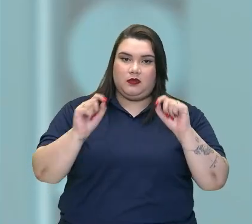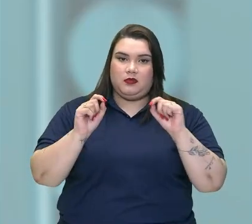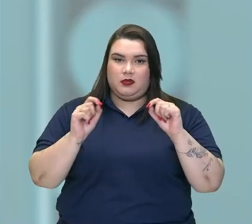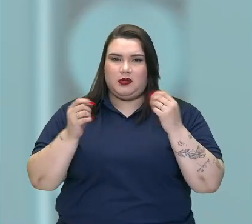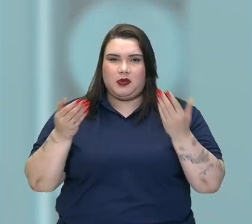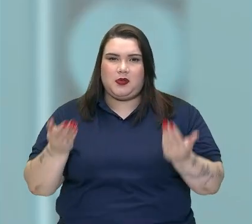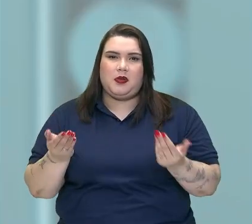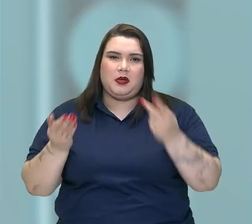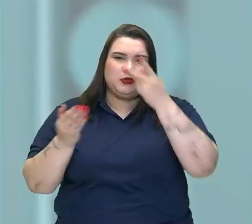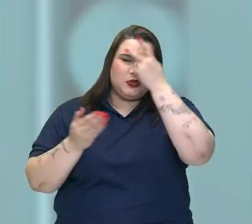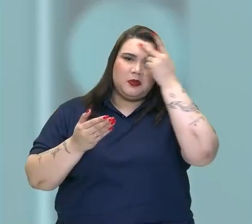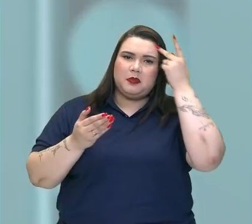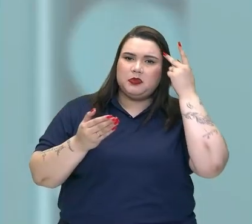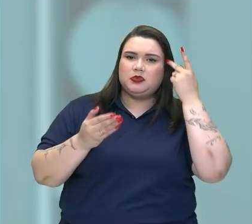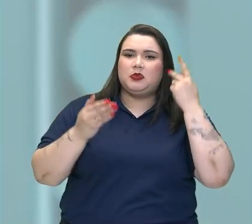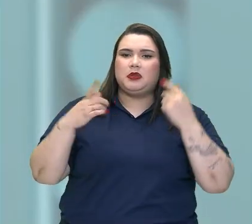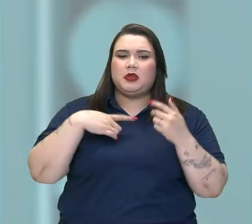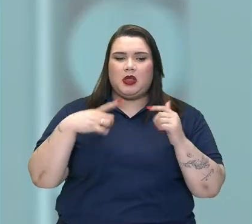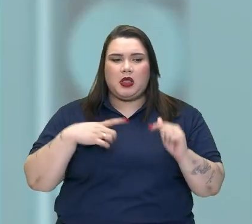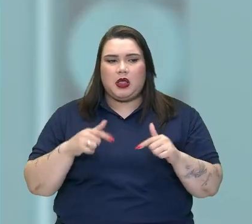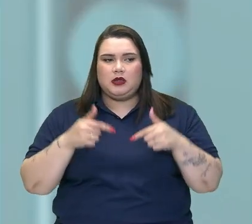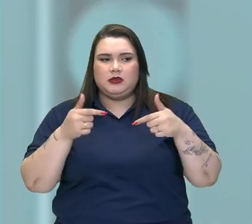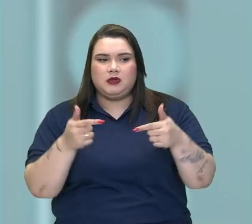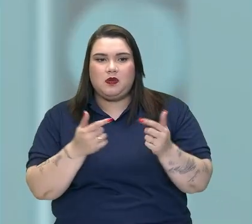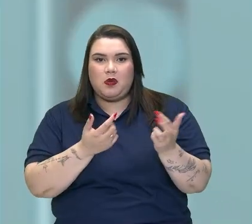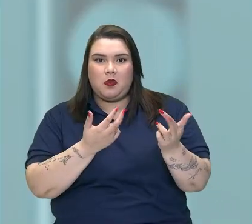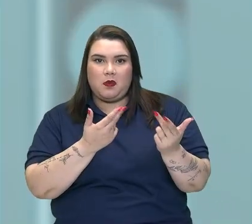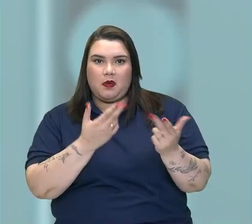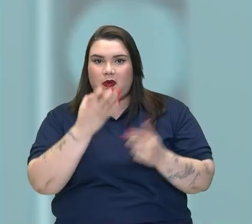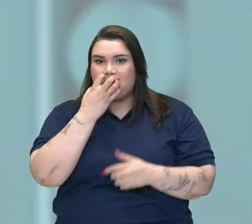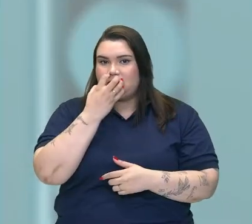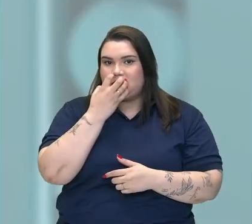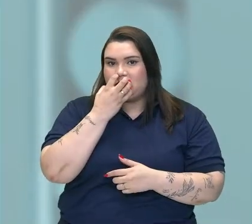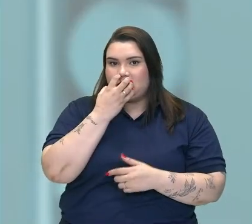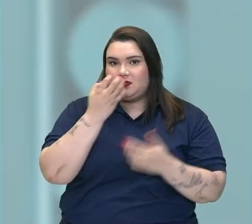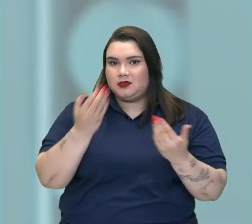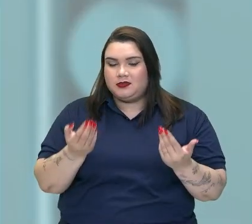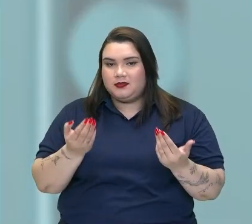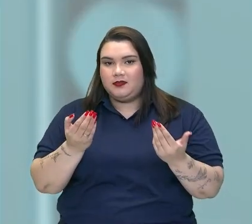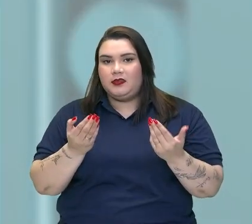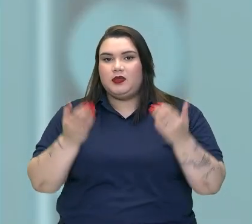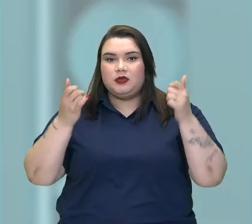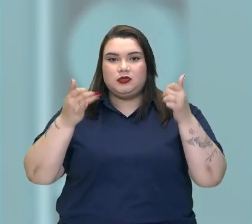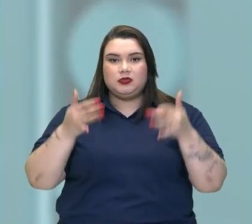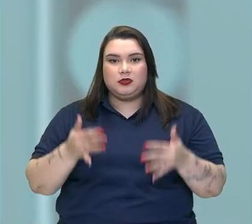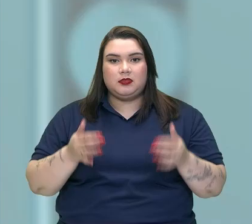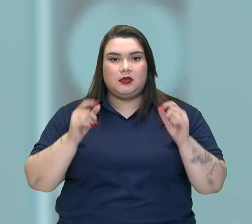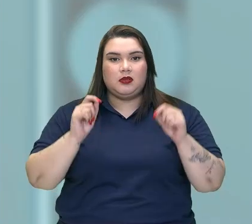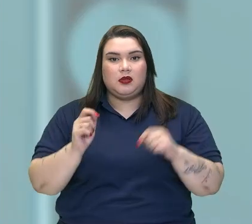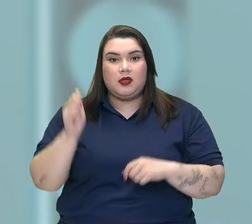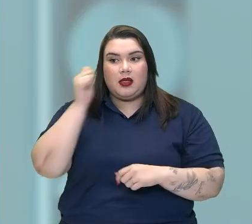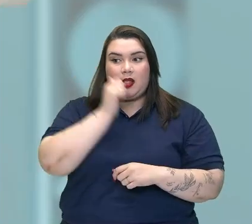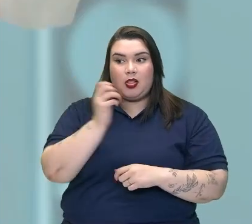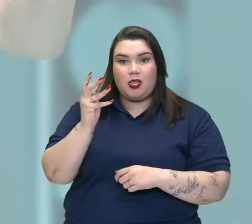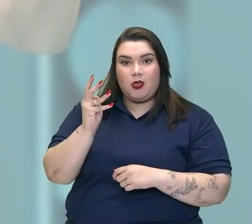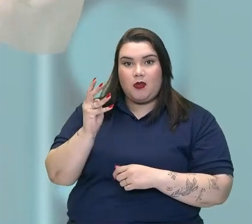que realmente as pessoas agiriam da mesma forma? Tanto que ele fala lá no final que a